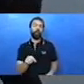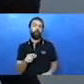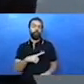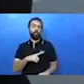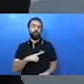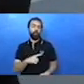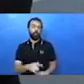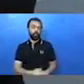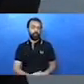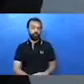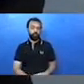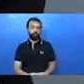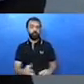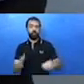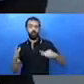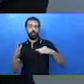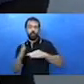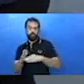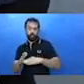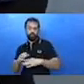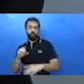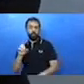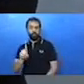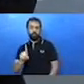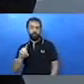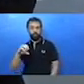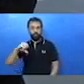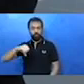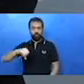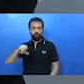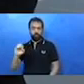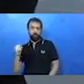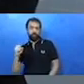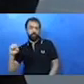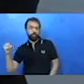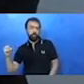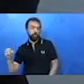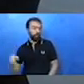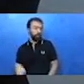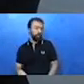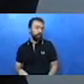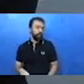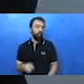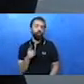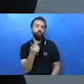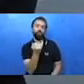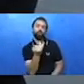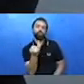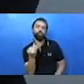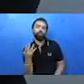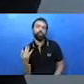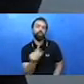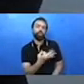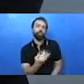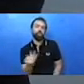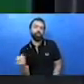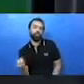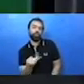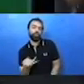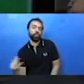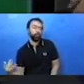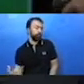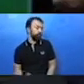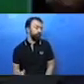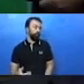O período que vai até 1988. Se a gente começa a contar, nós vamos